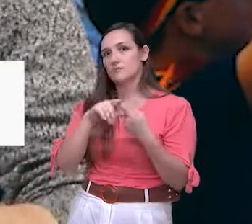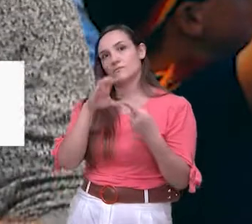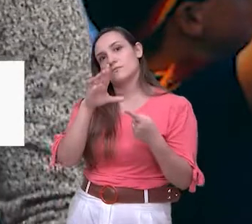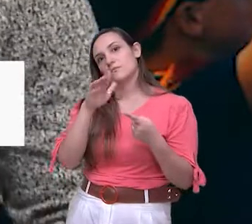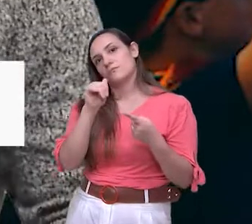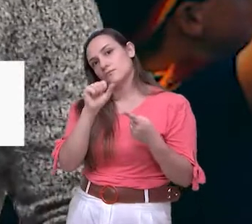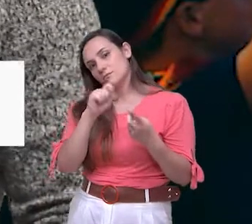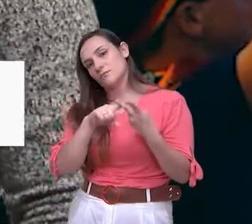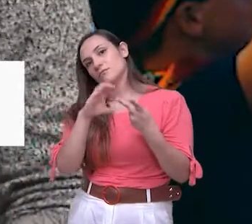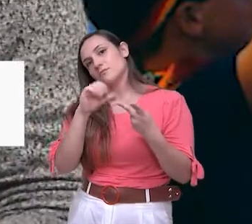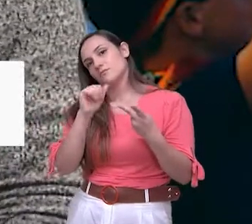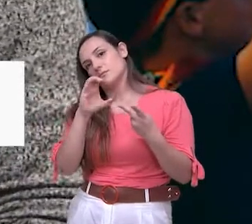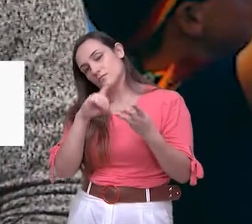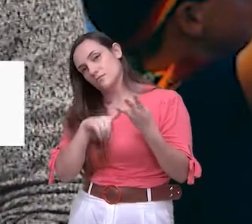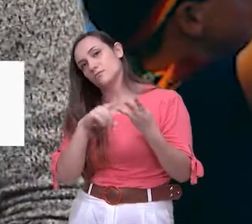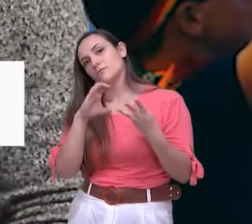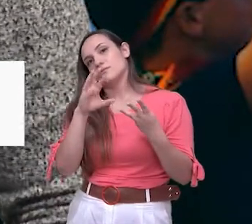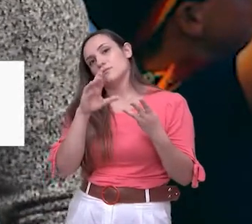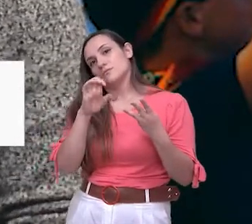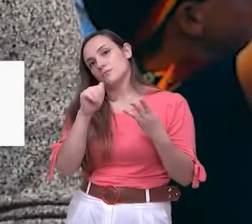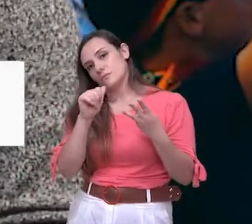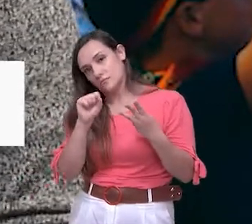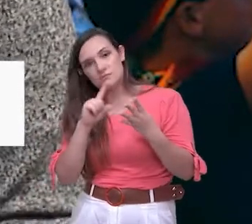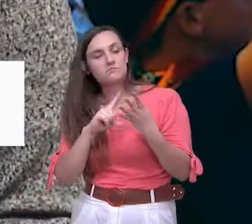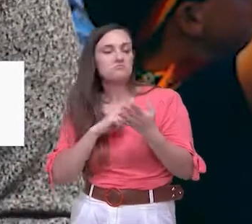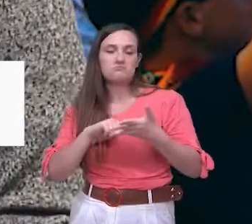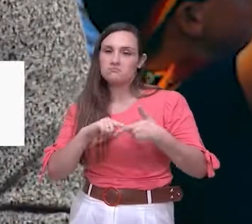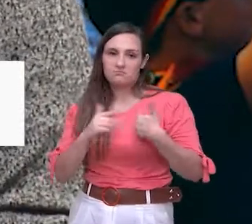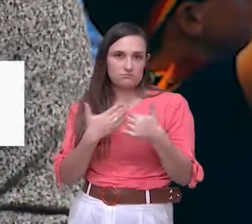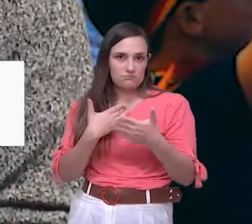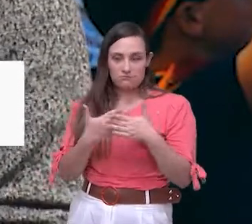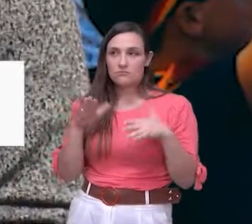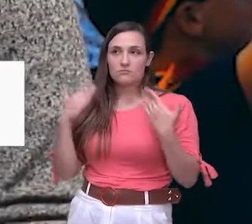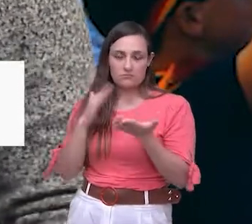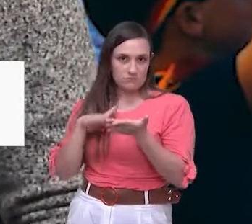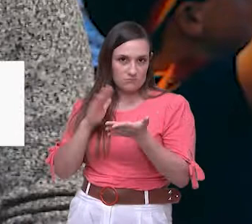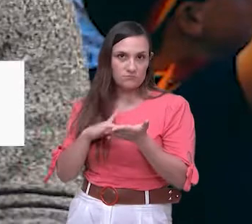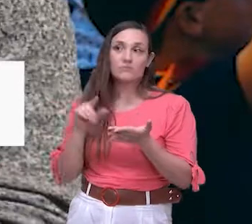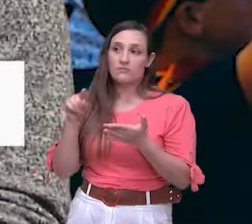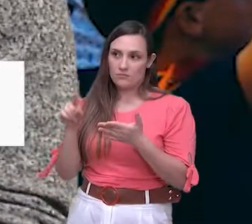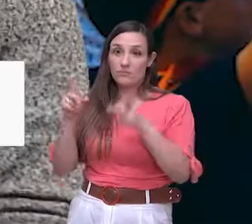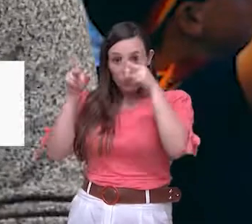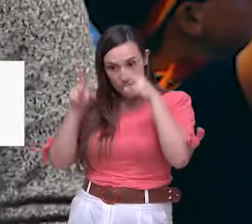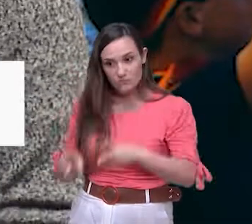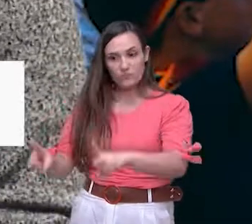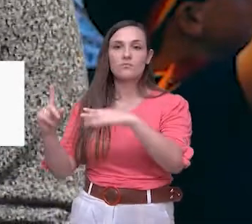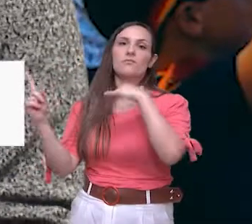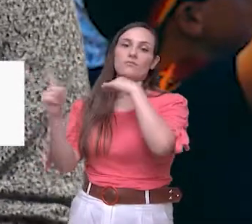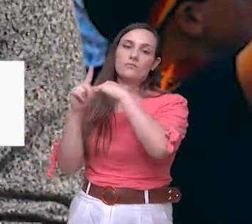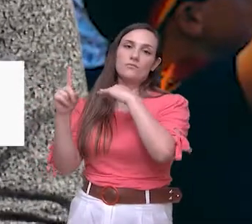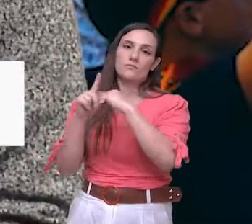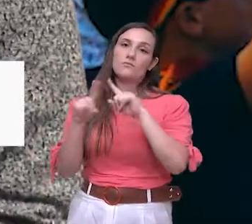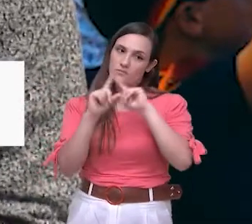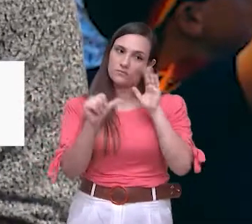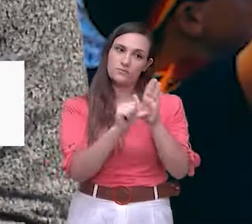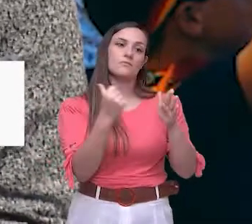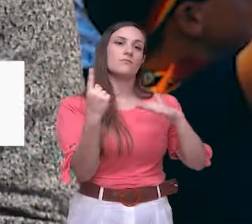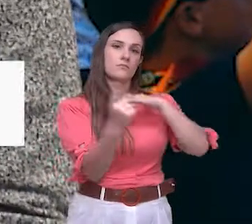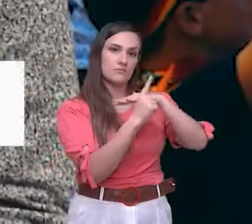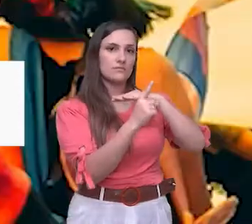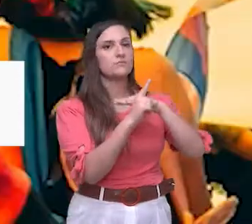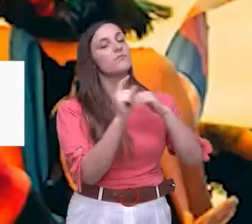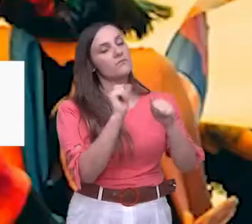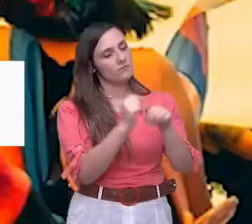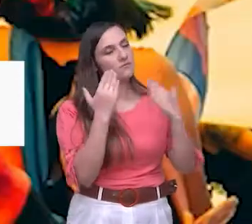para um Cras para um cresce e aí a partir daí a pessoa recebe o atendimento conte e para quem ela deve